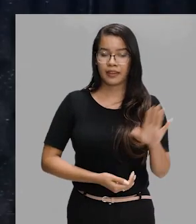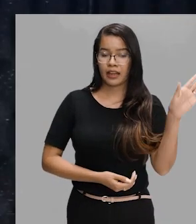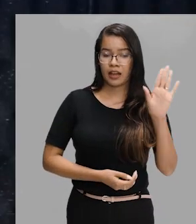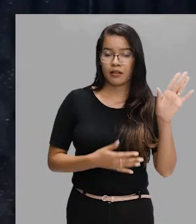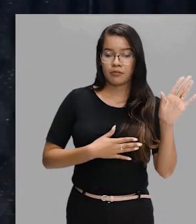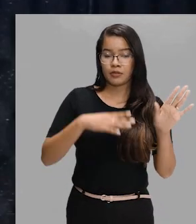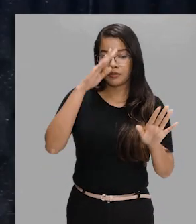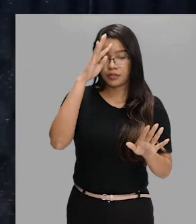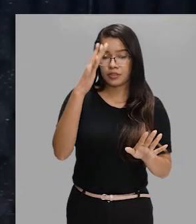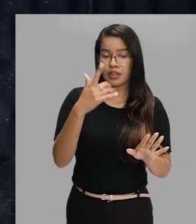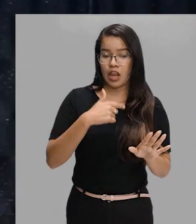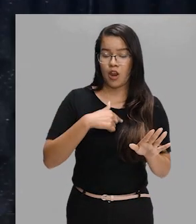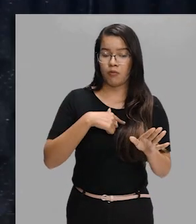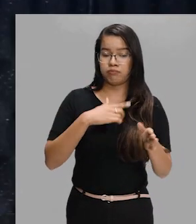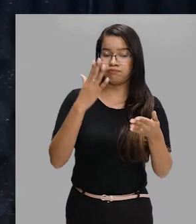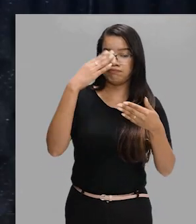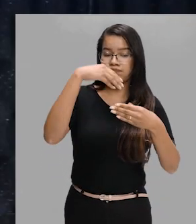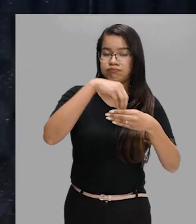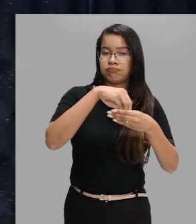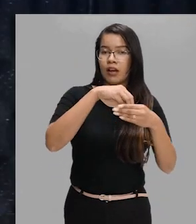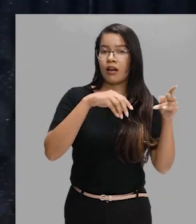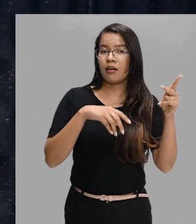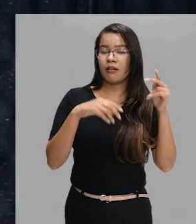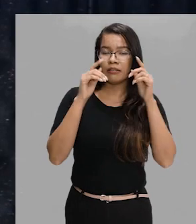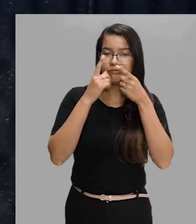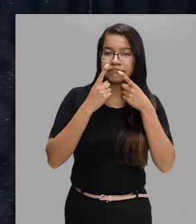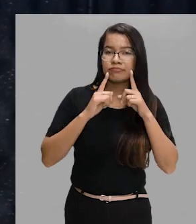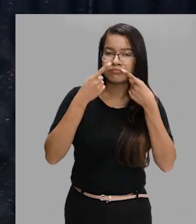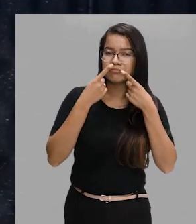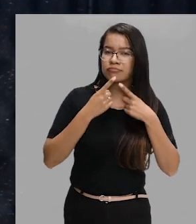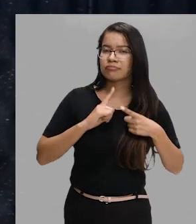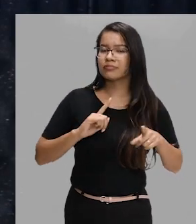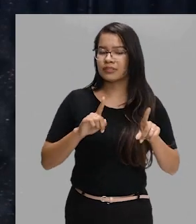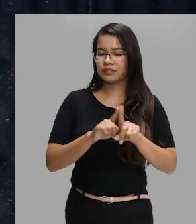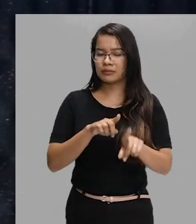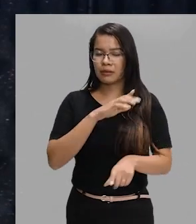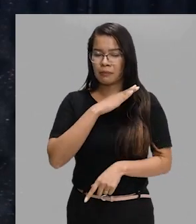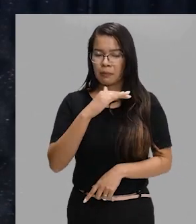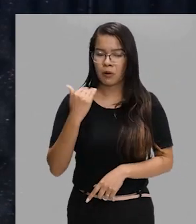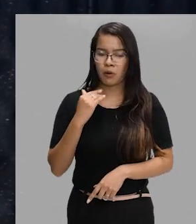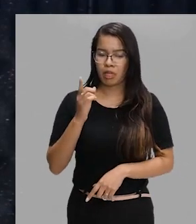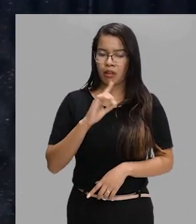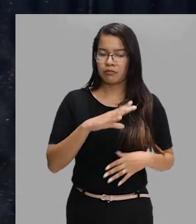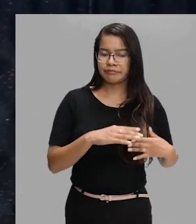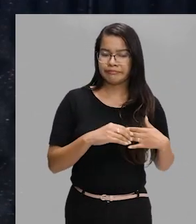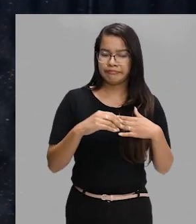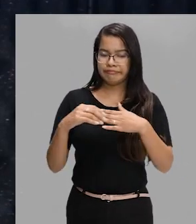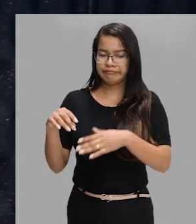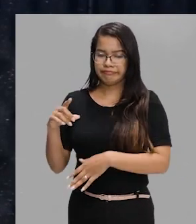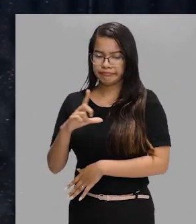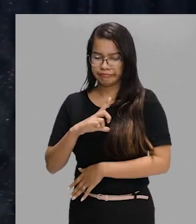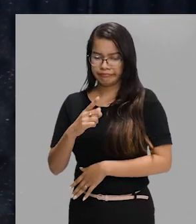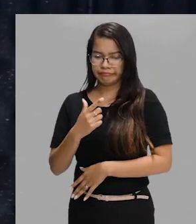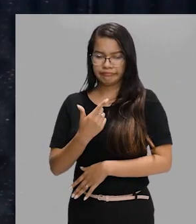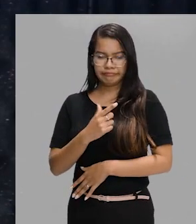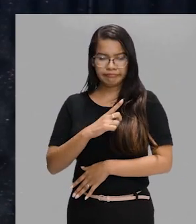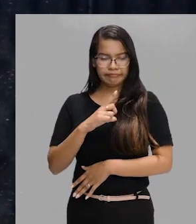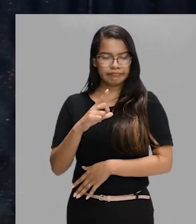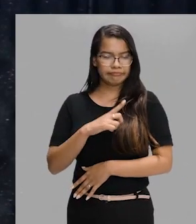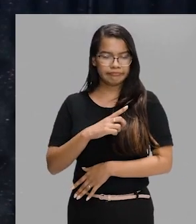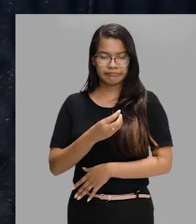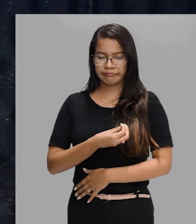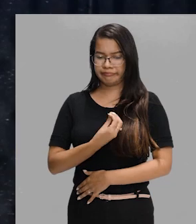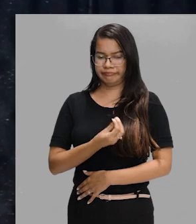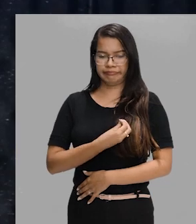meus sonhos, eu pranteio e morro. Não levo da existência uma saudade. E tanta vida que meu